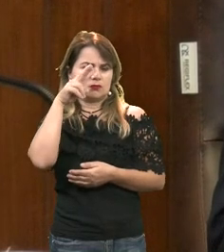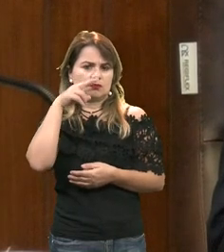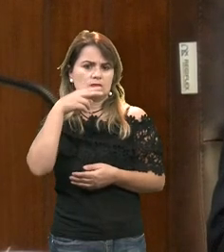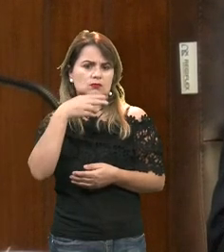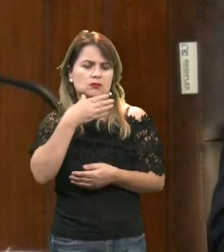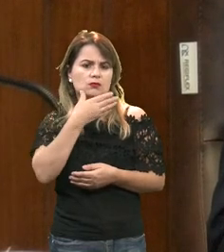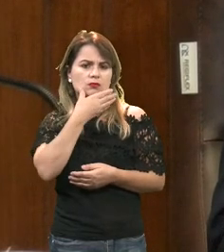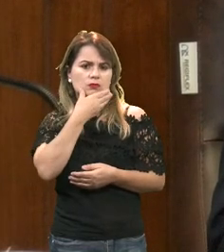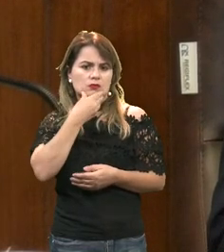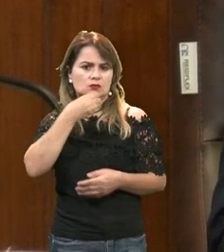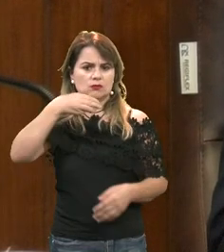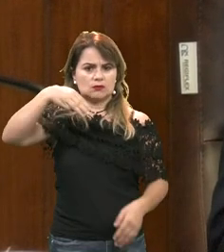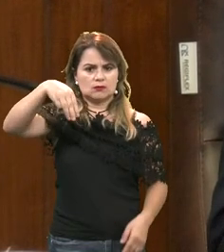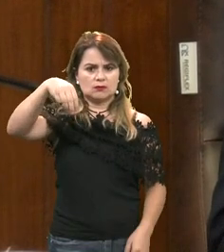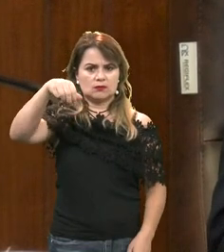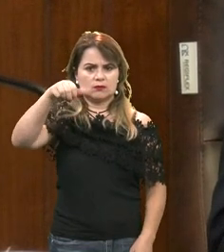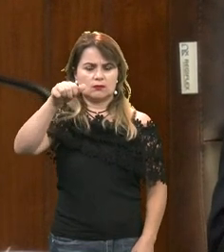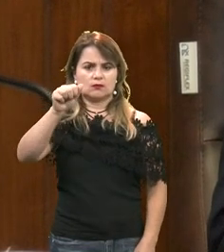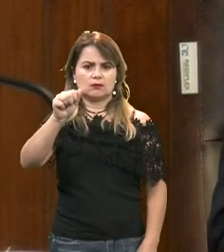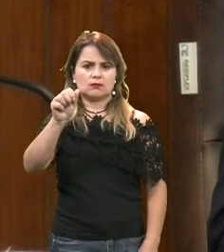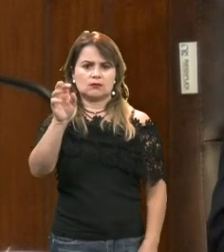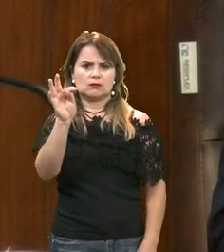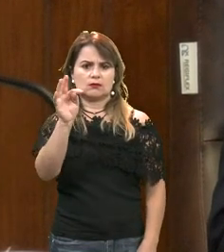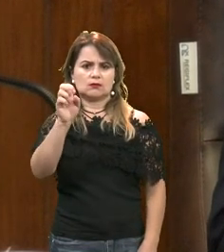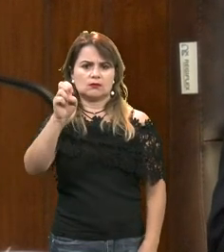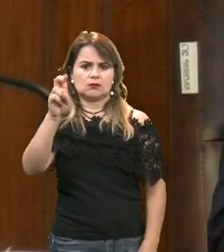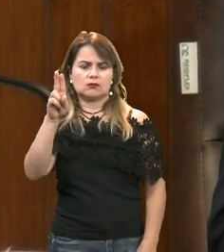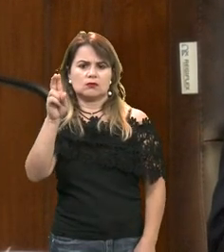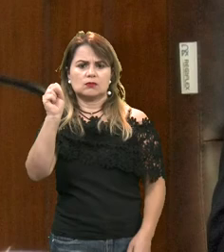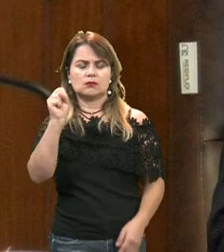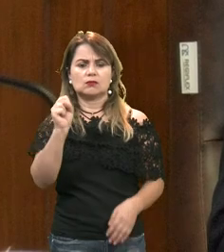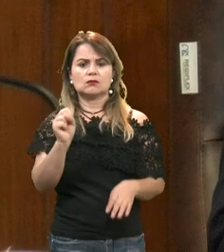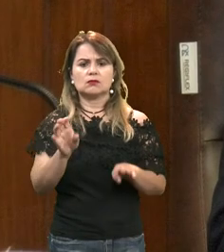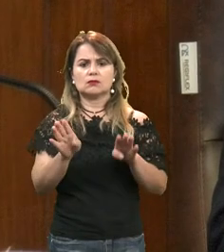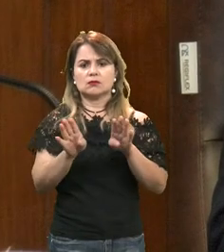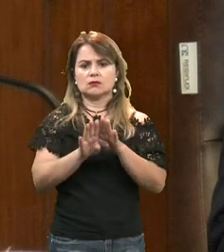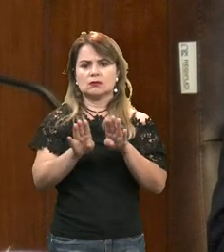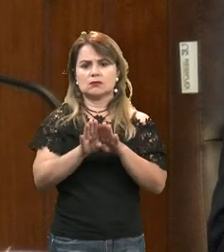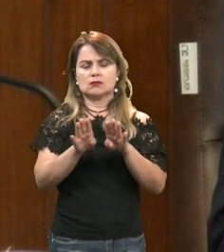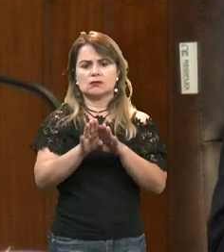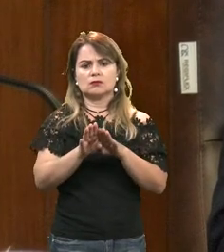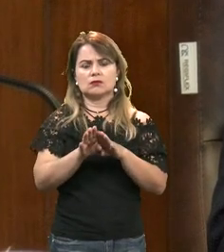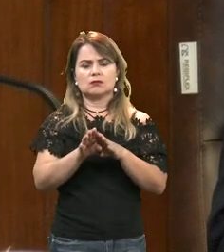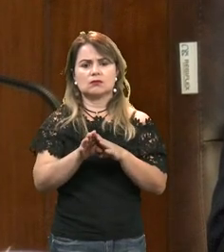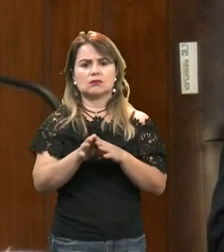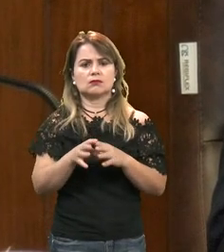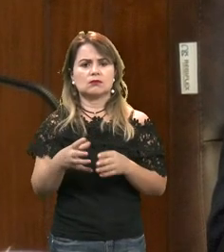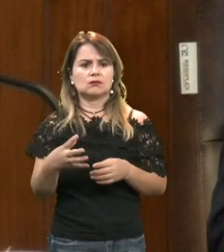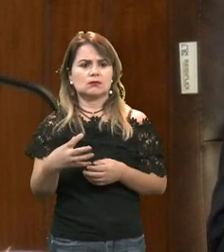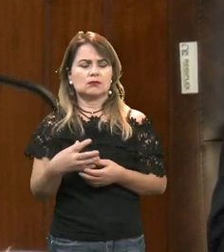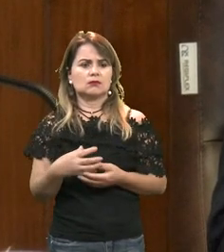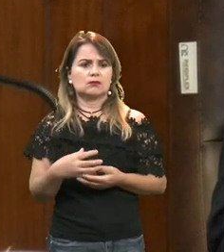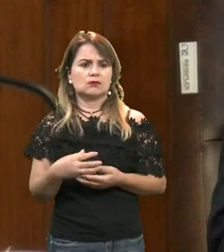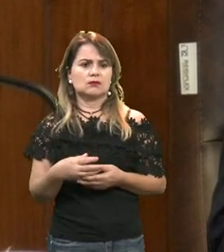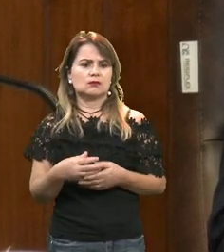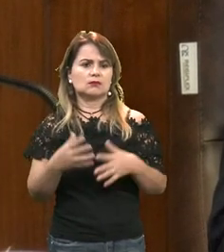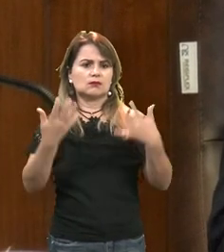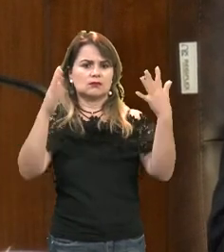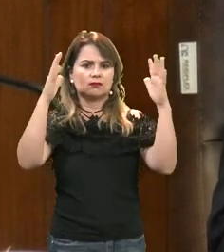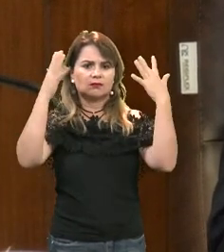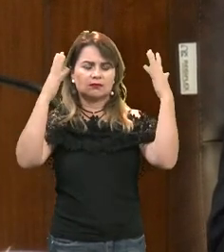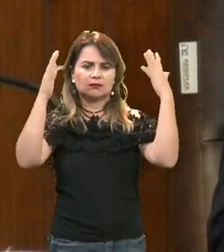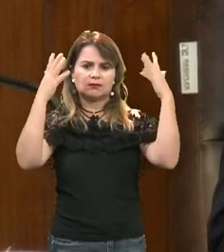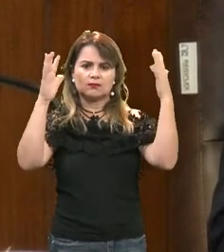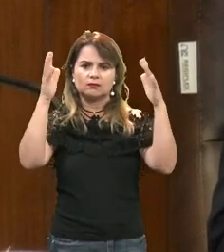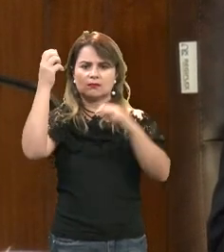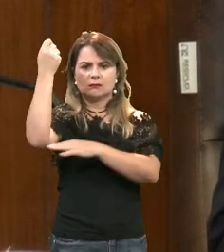a Letícia, juntos sempre em defesa da vida. Salve a Malele, salve Anjos Guerreiros.